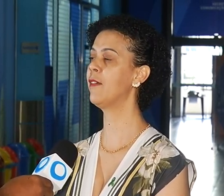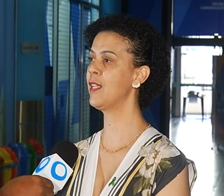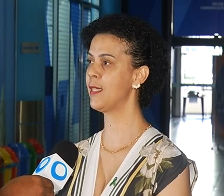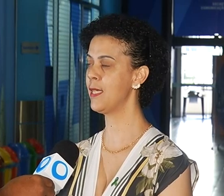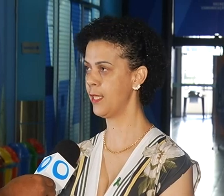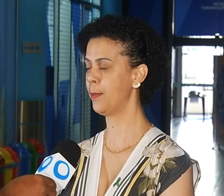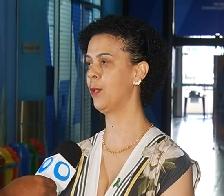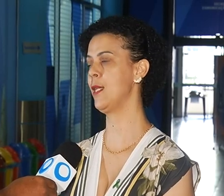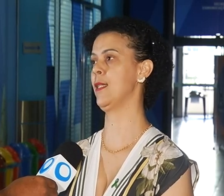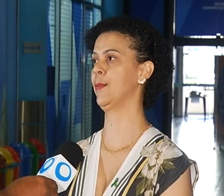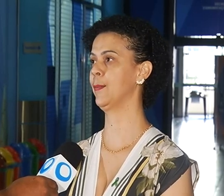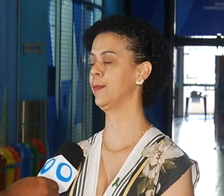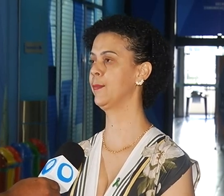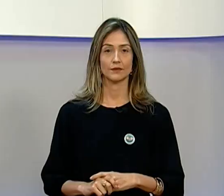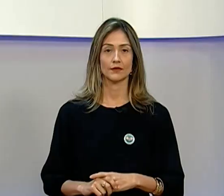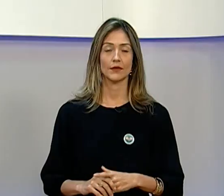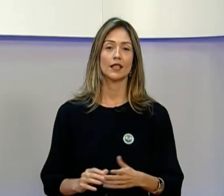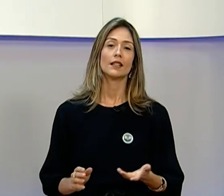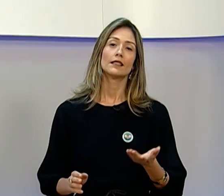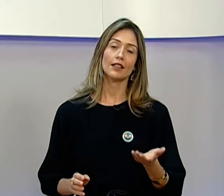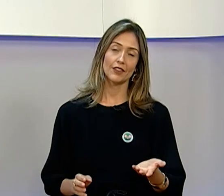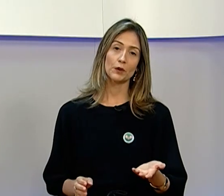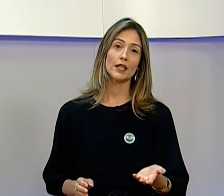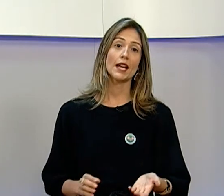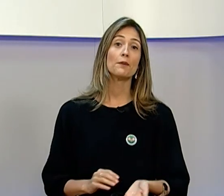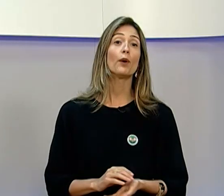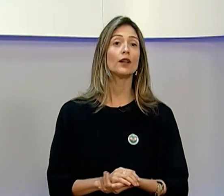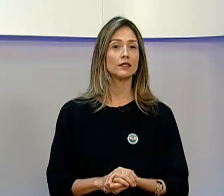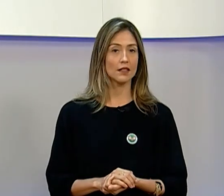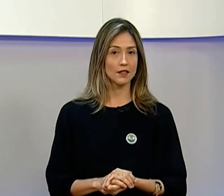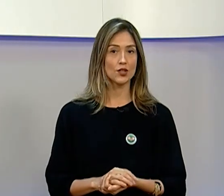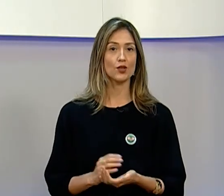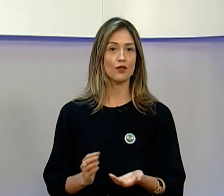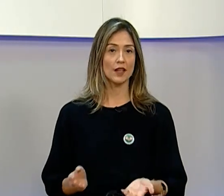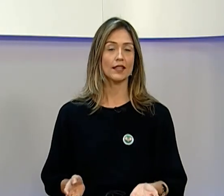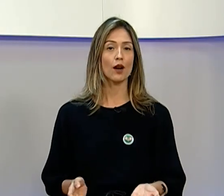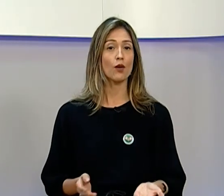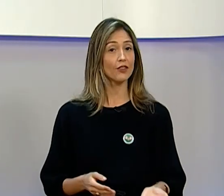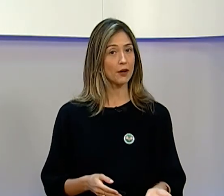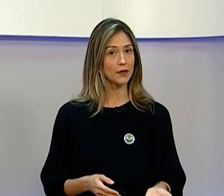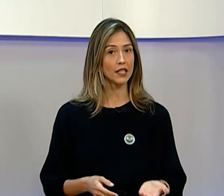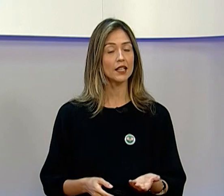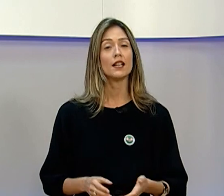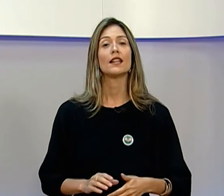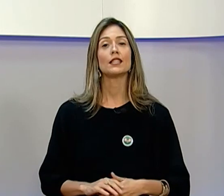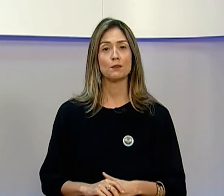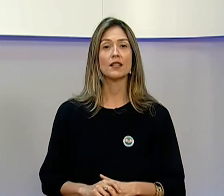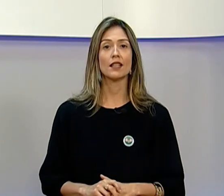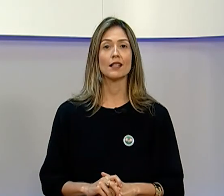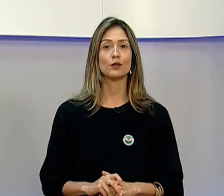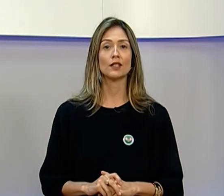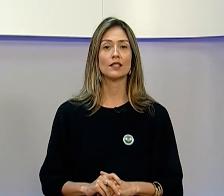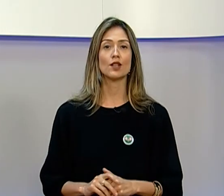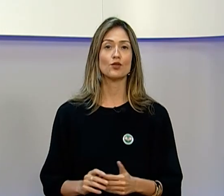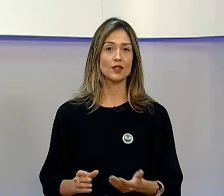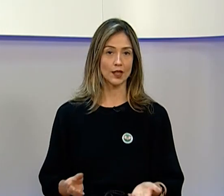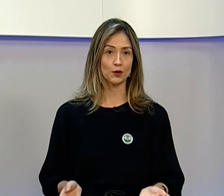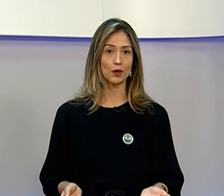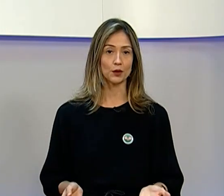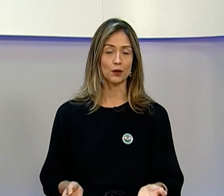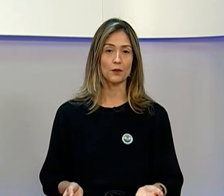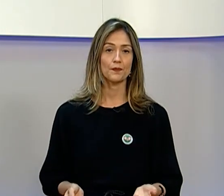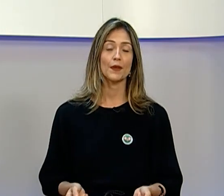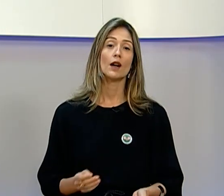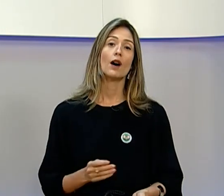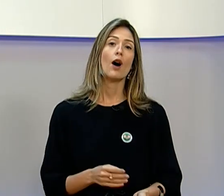ela vai dizer sim para a doação. está vendo aí a importância de conversar com a família e expressar seu desejo